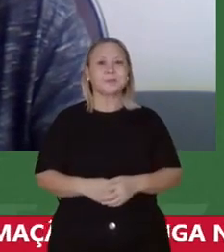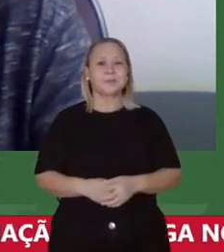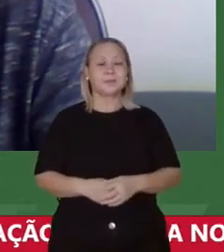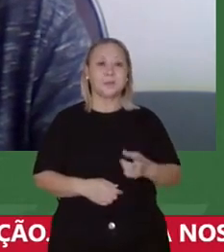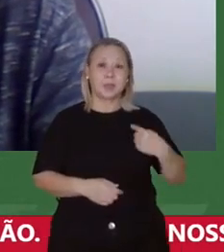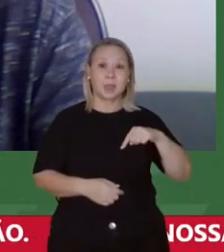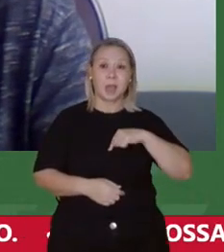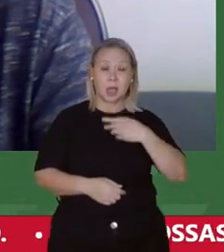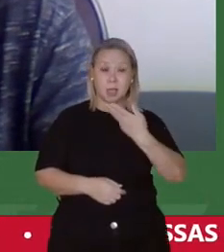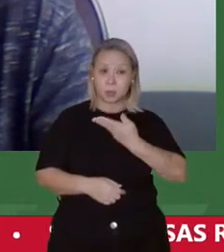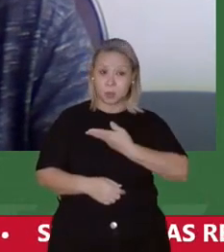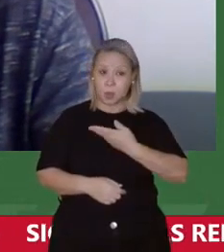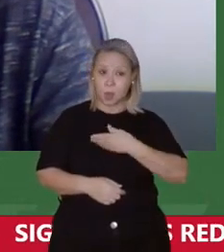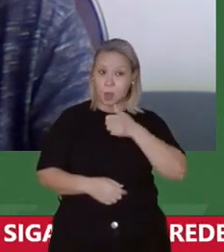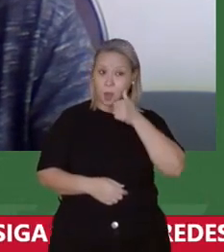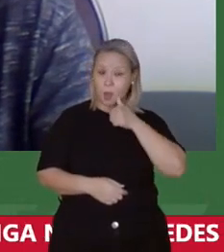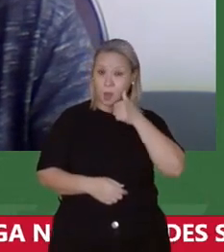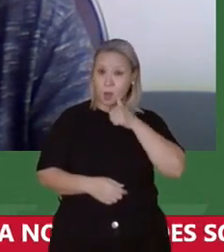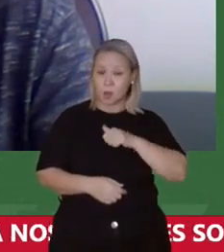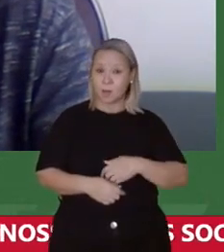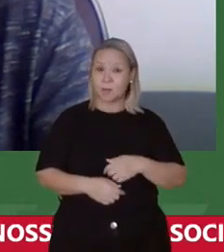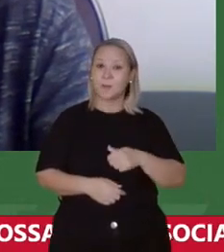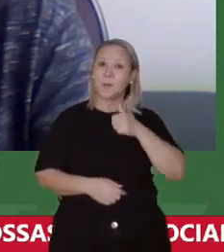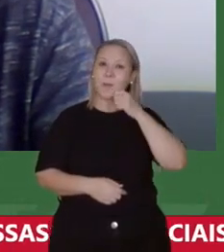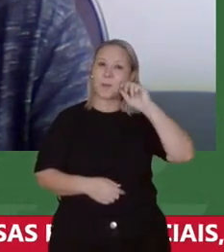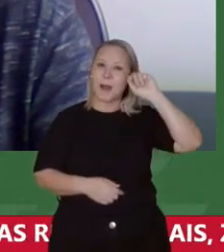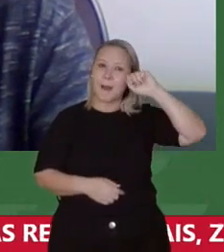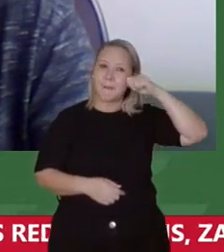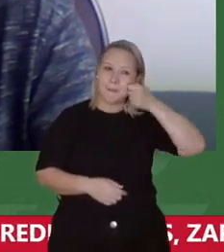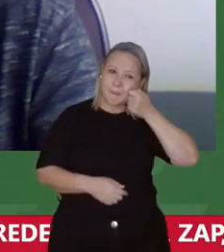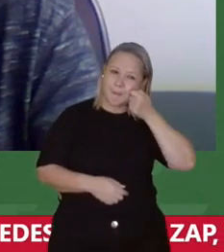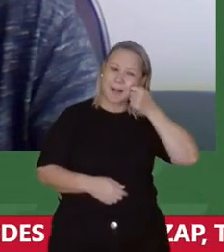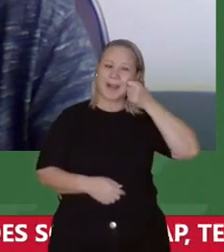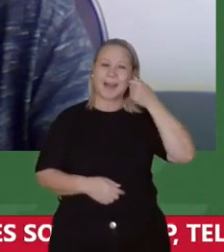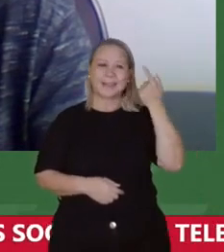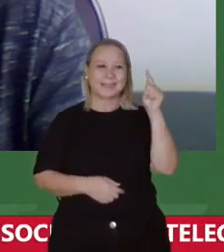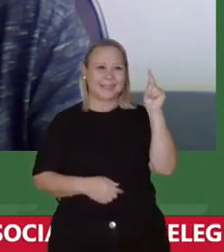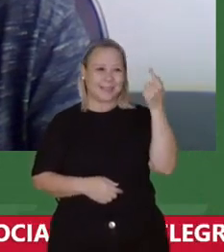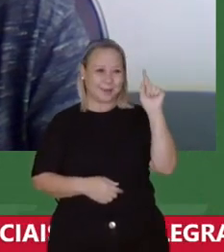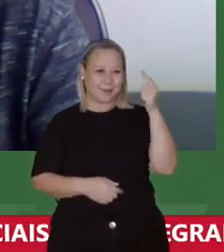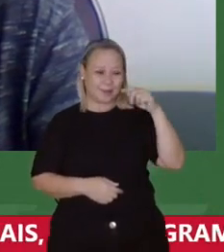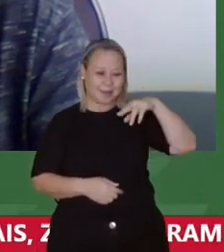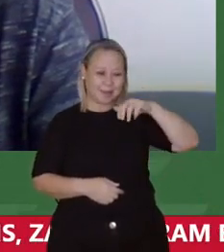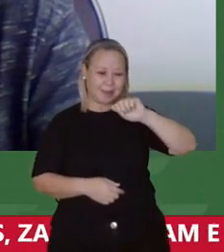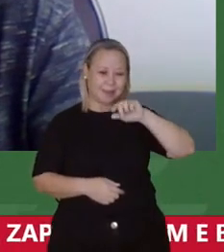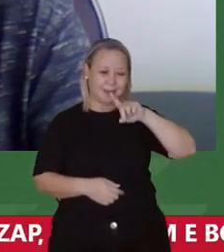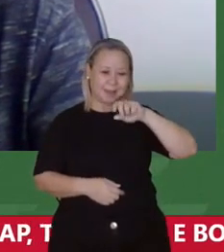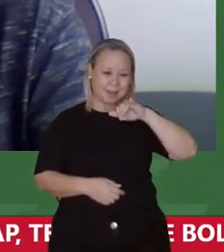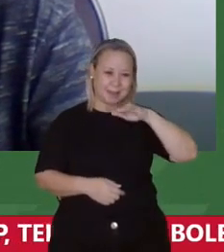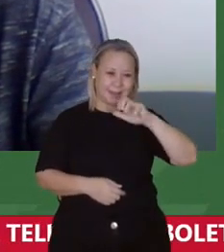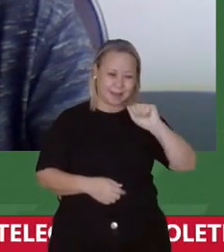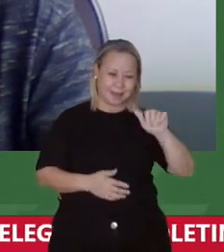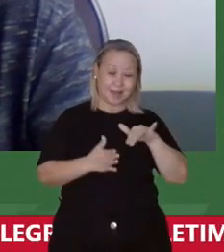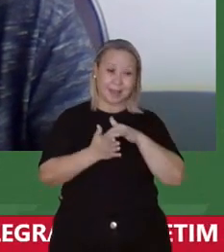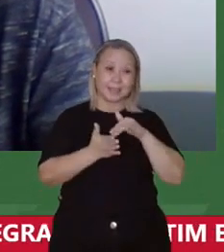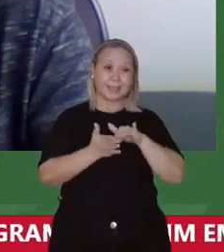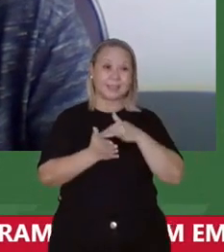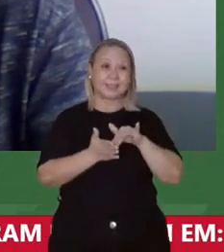Nossa companheira mulher preta retada do Goiás, Nádia Garcia, nossa